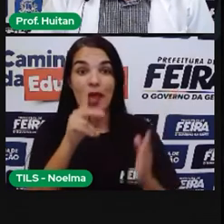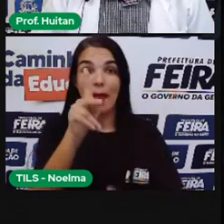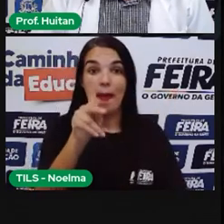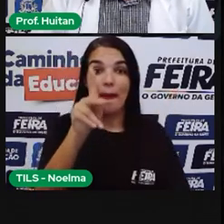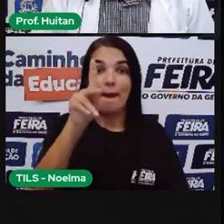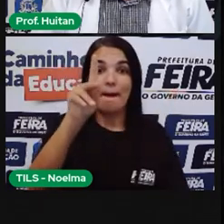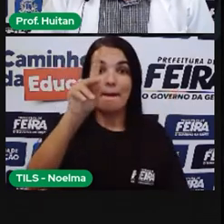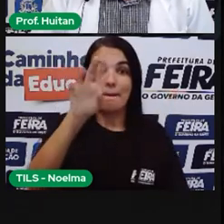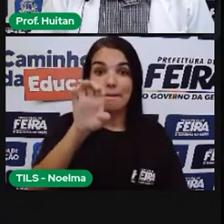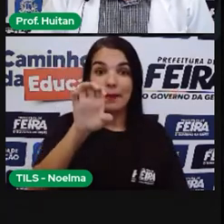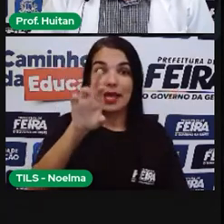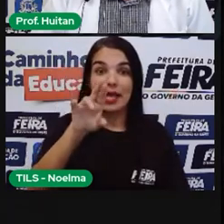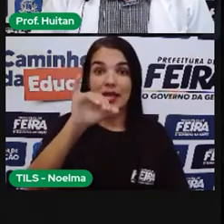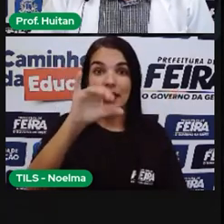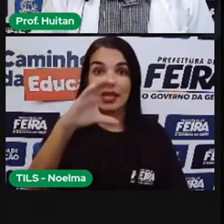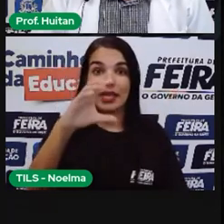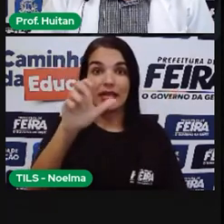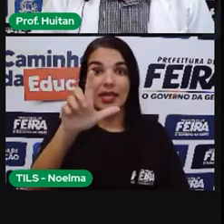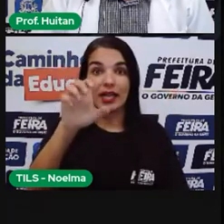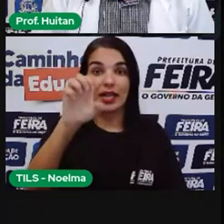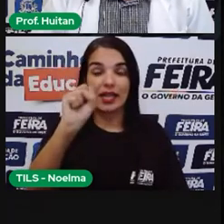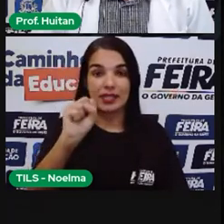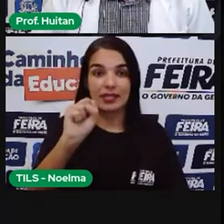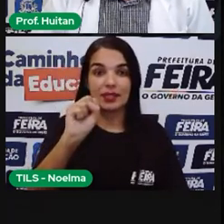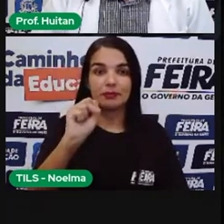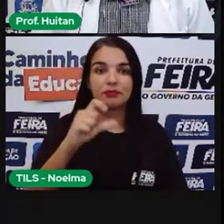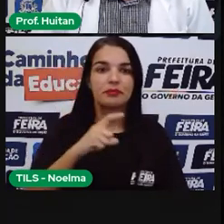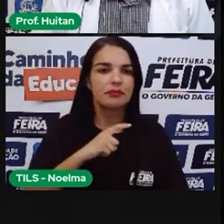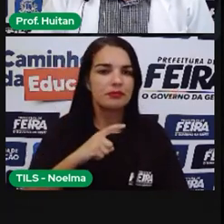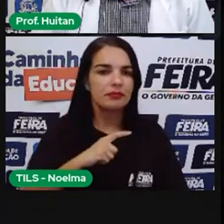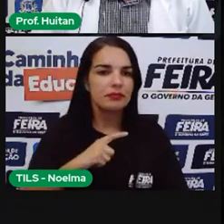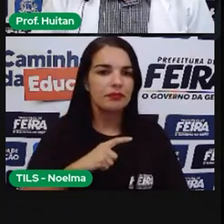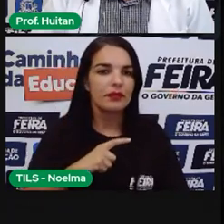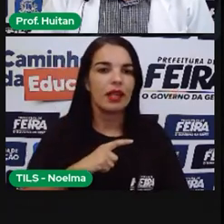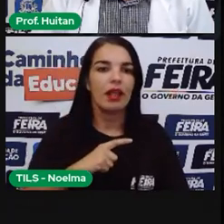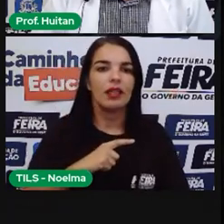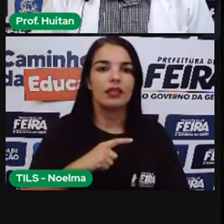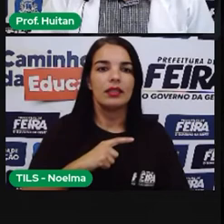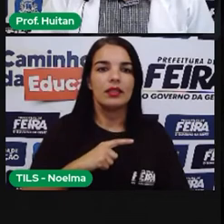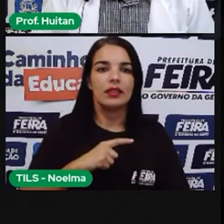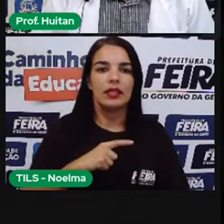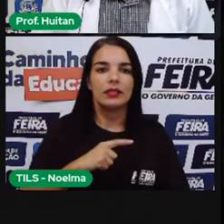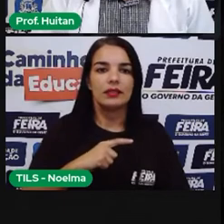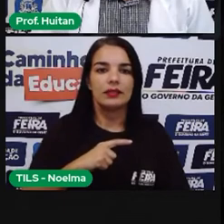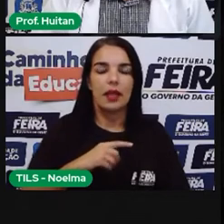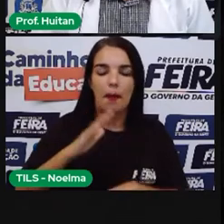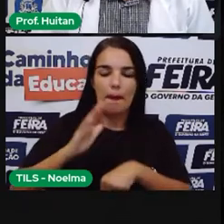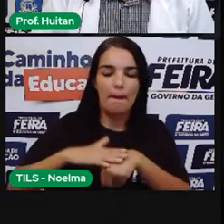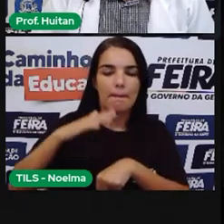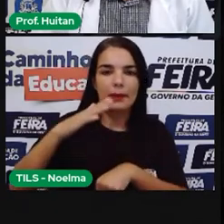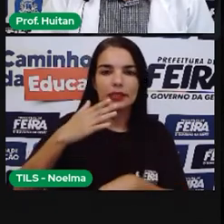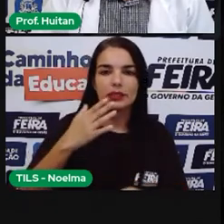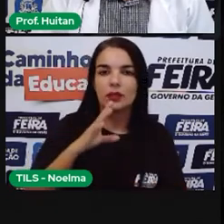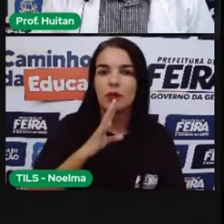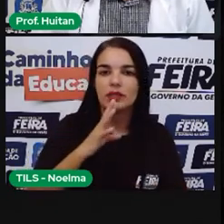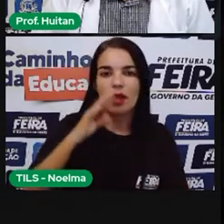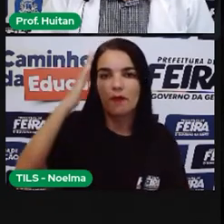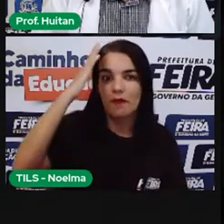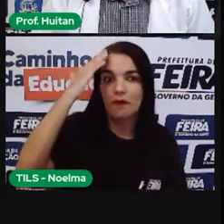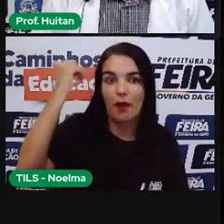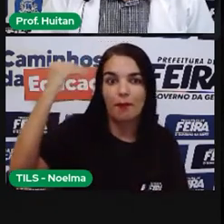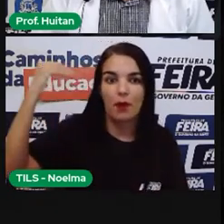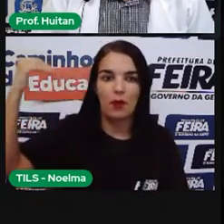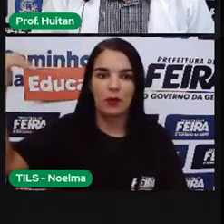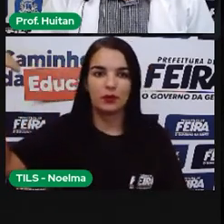é Péricles, não é? Mais conhecido é Péricles Aparecido Fonseca de Faria, mais conhecido como